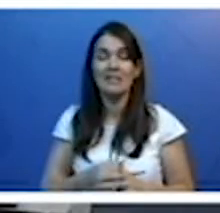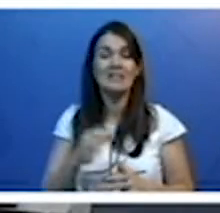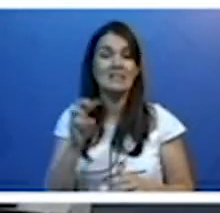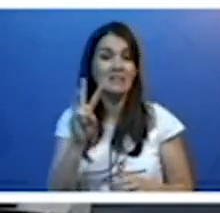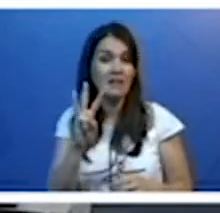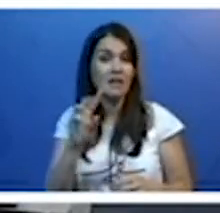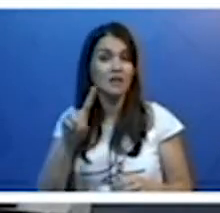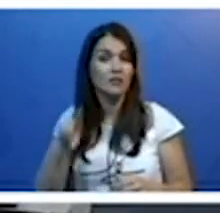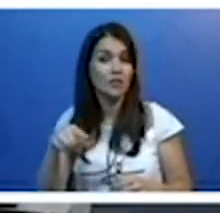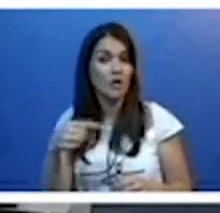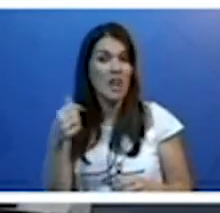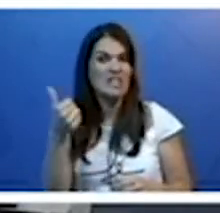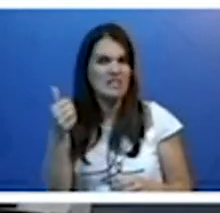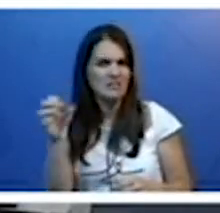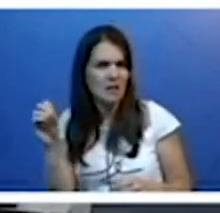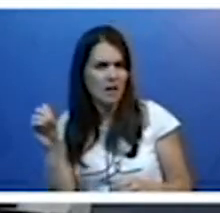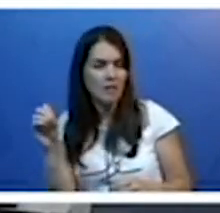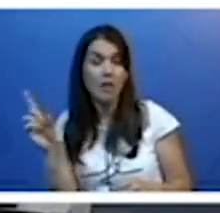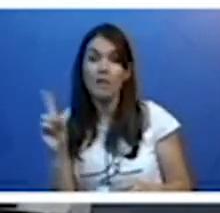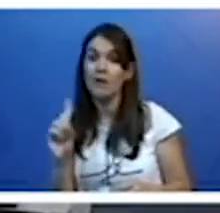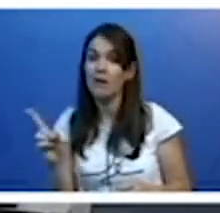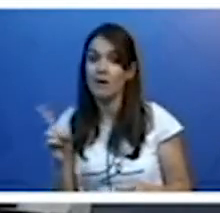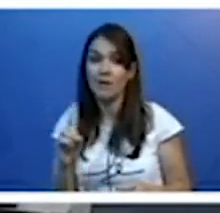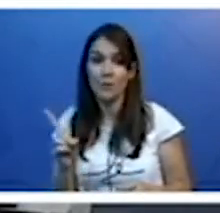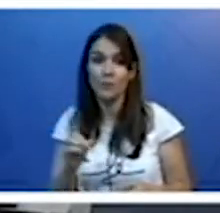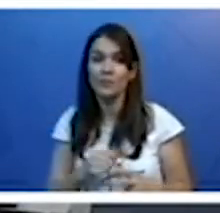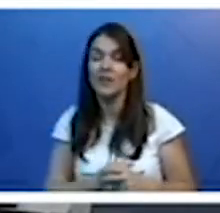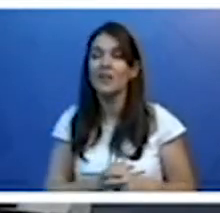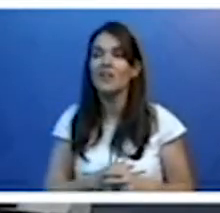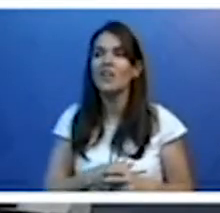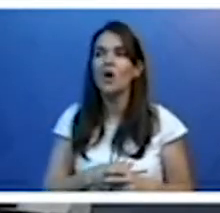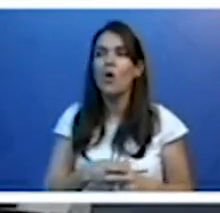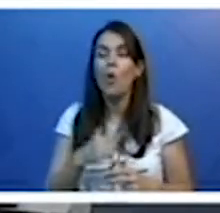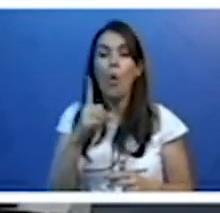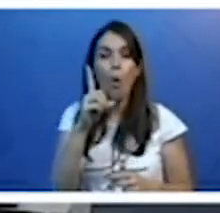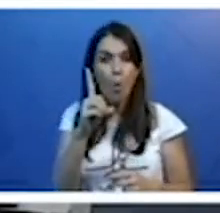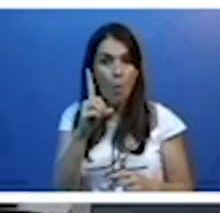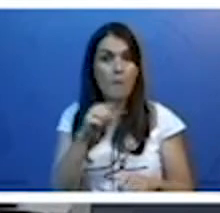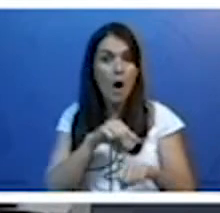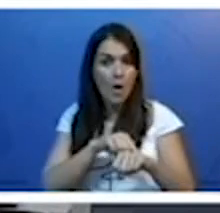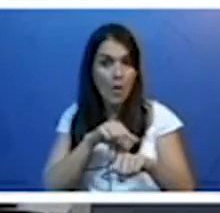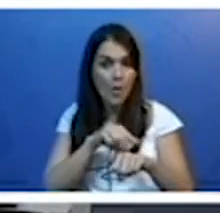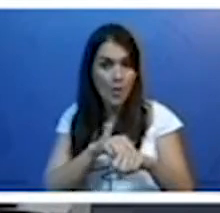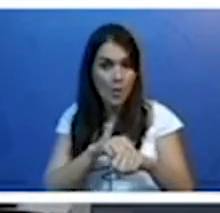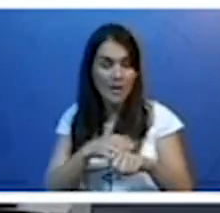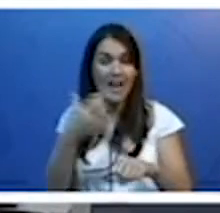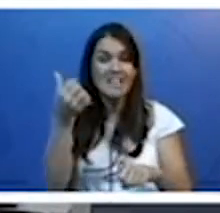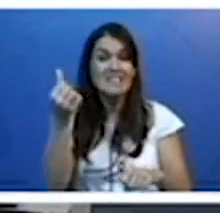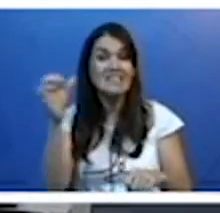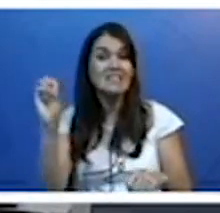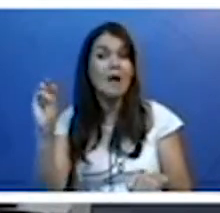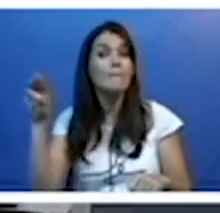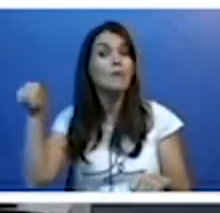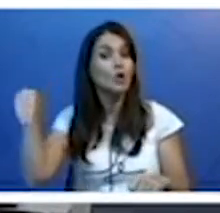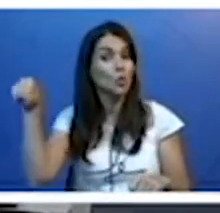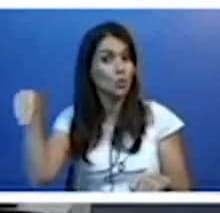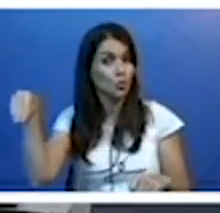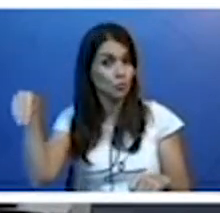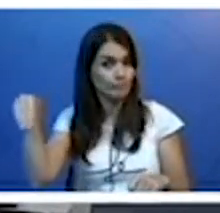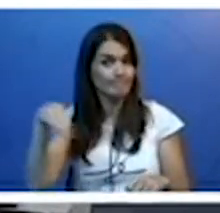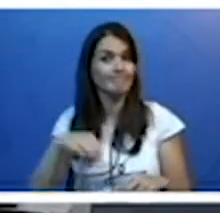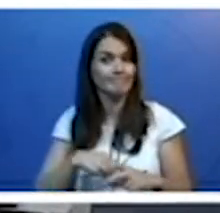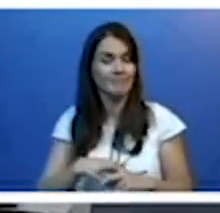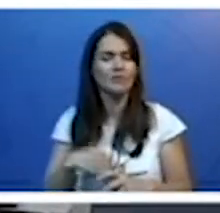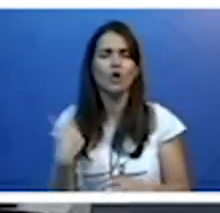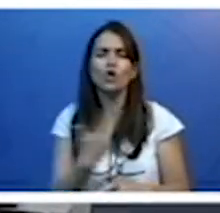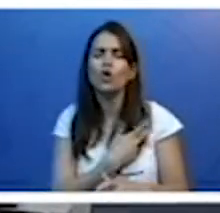3 horas e 60 minutos? Não. Lembra que 1 hora equivale a 60 minutos. Aí a gente